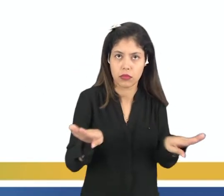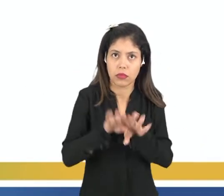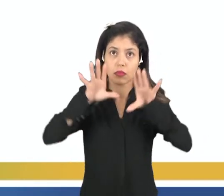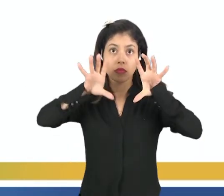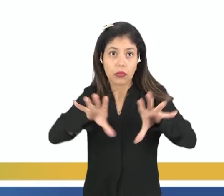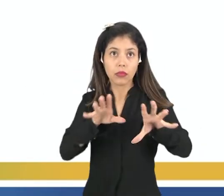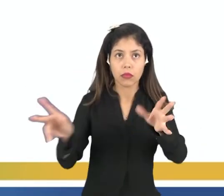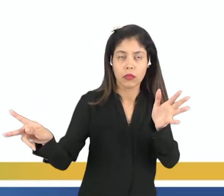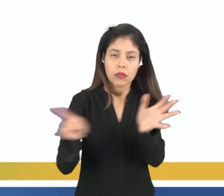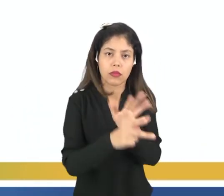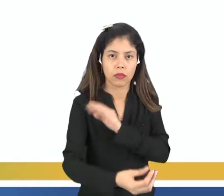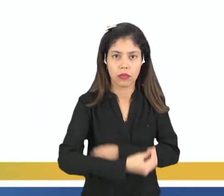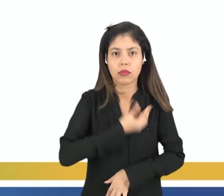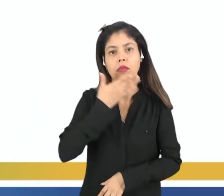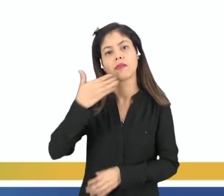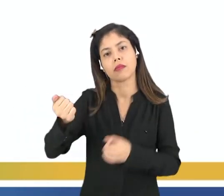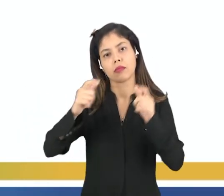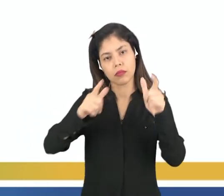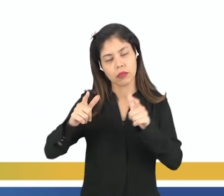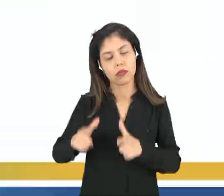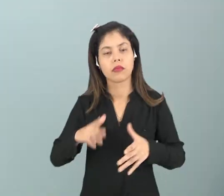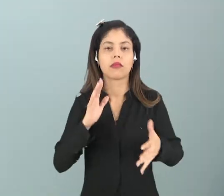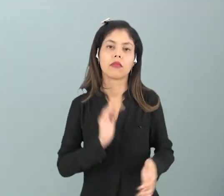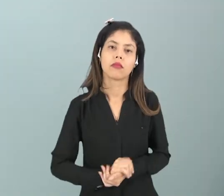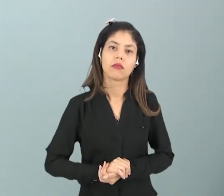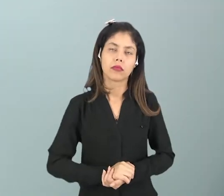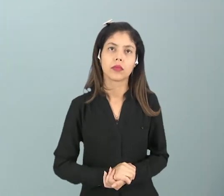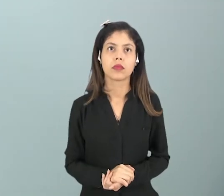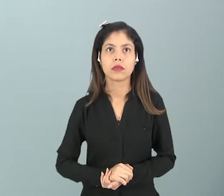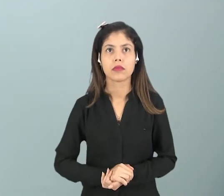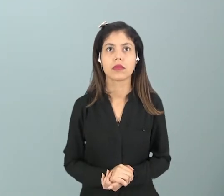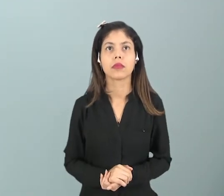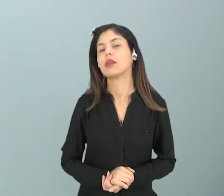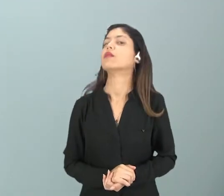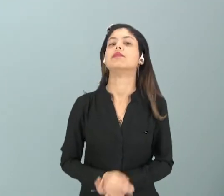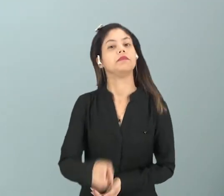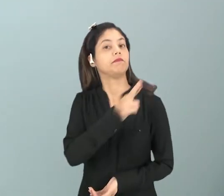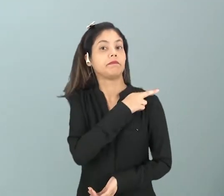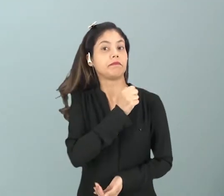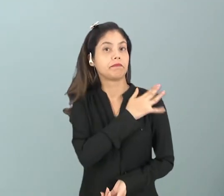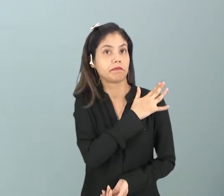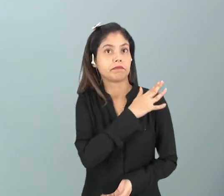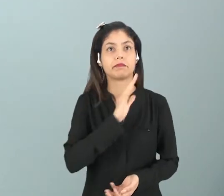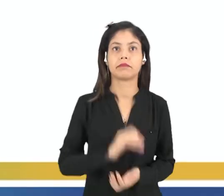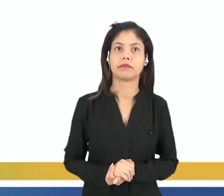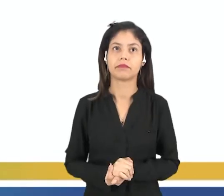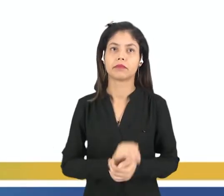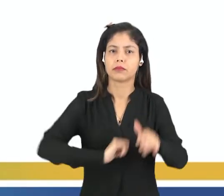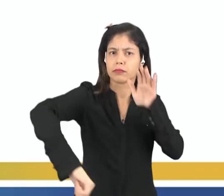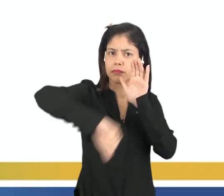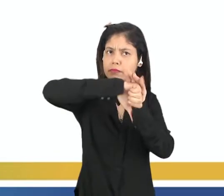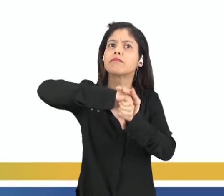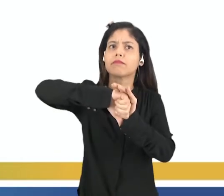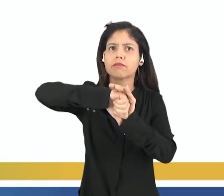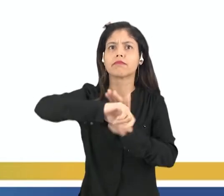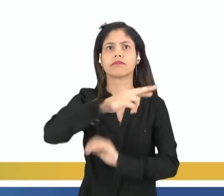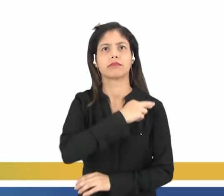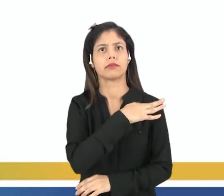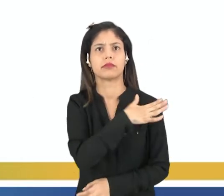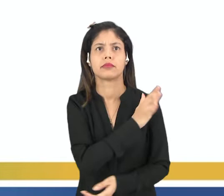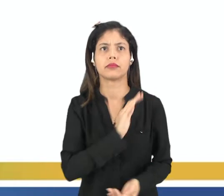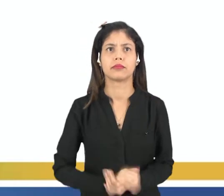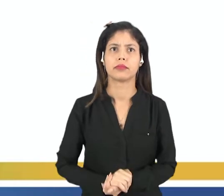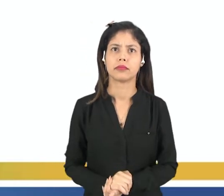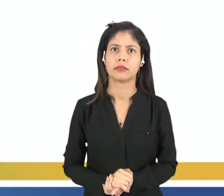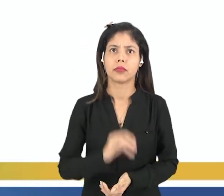assim, tornar a sociedade em que vivemos um lugar melhor. Racismo é crime. Então, o crime de racismo